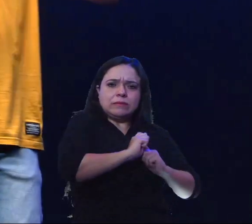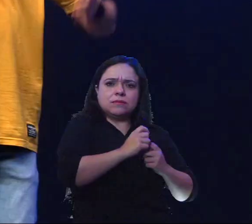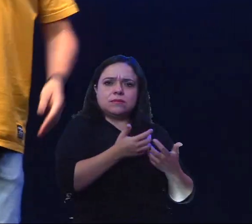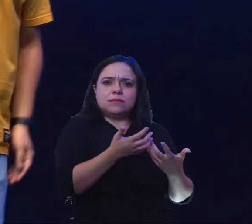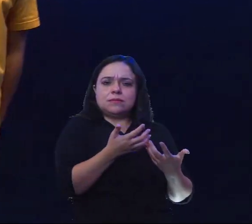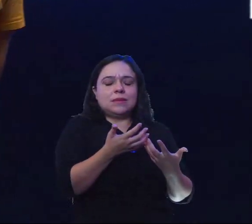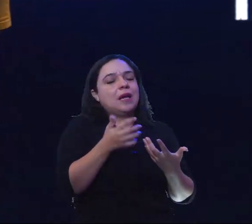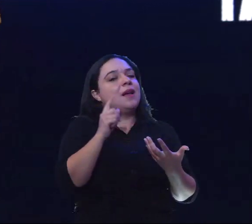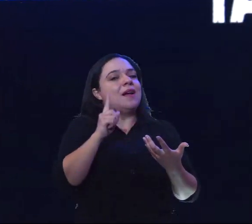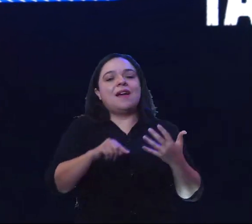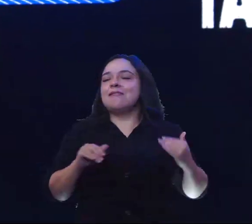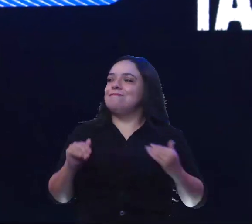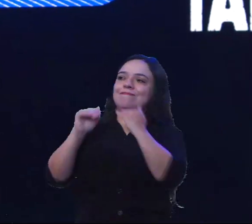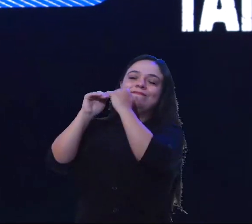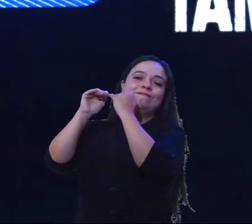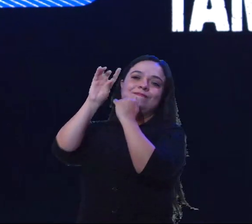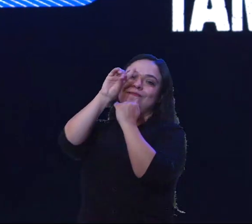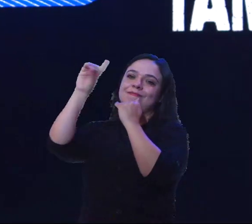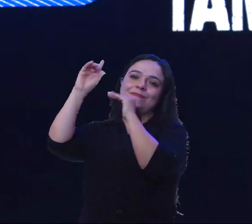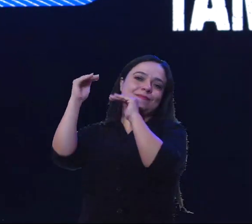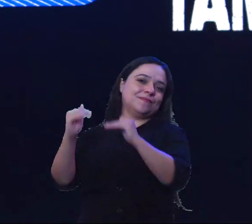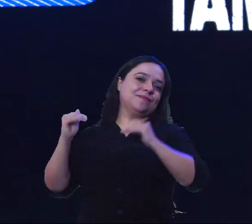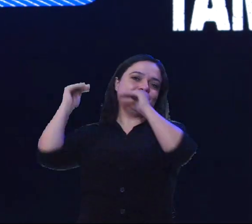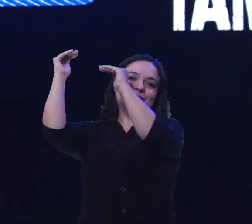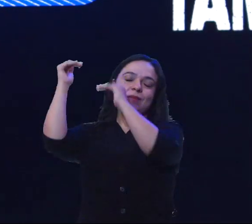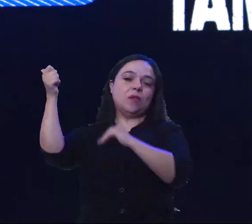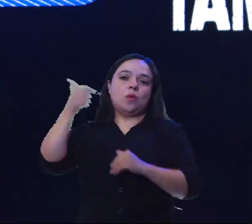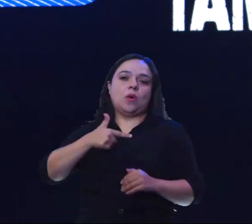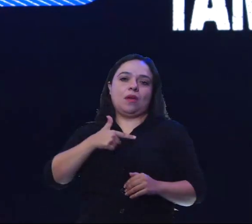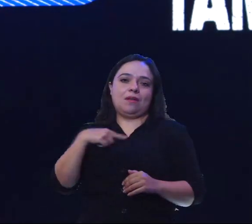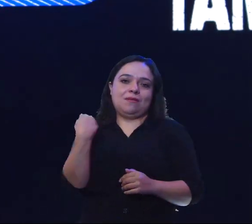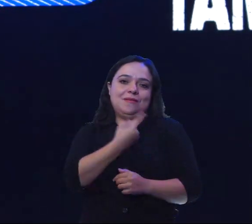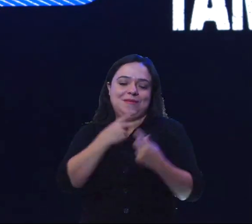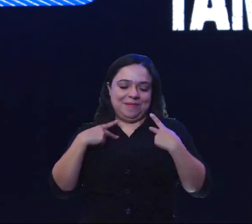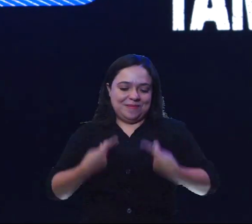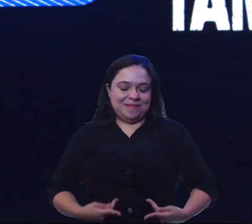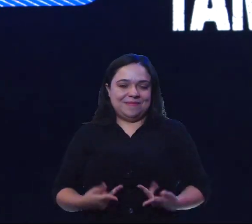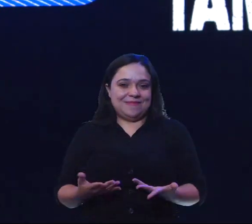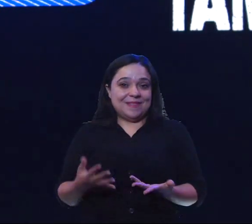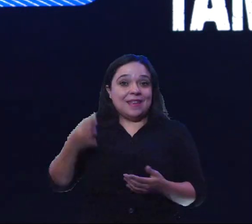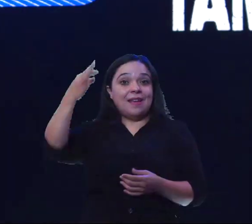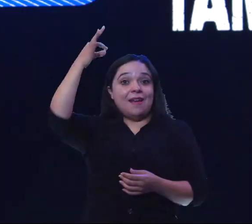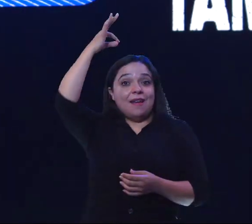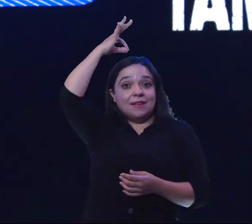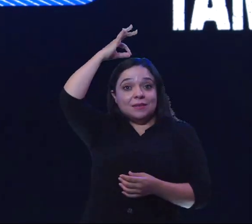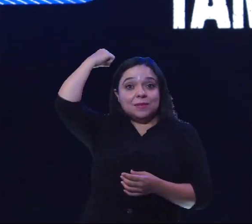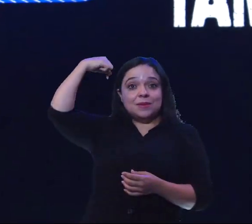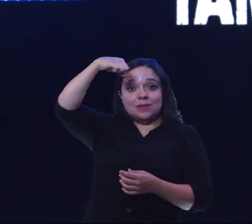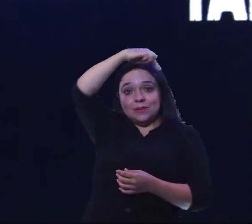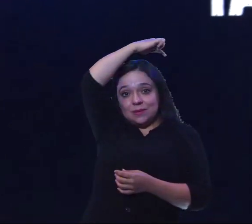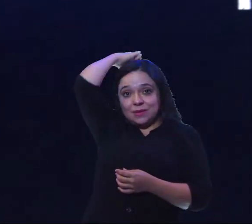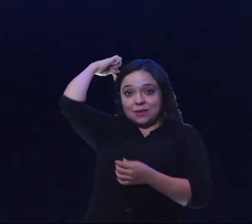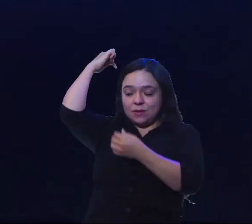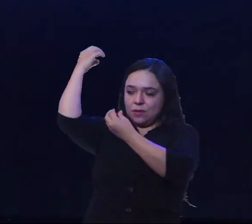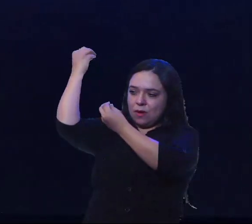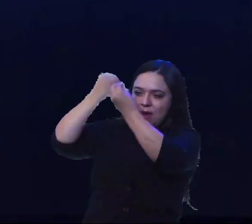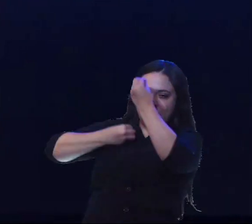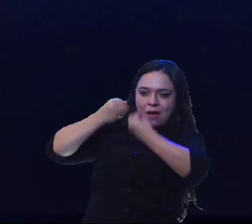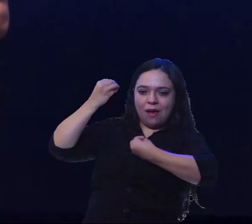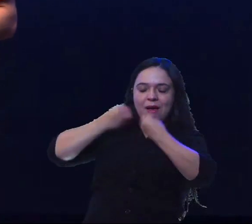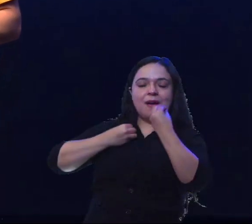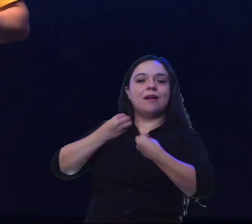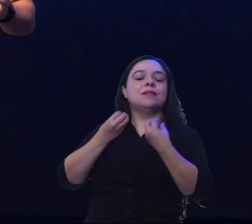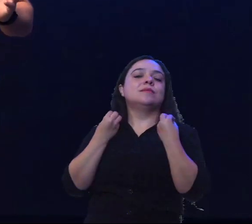grandioso demais para caber na cabeça de um ser humano. Não de um crente que é espiritual. E sabe, é interessante porque a palavra